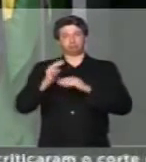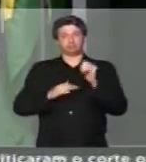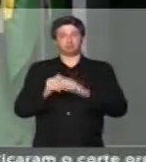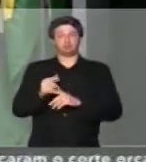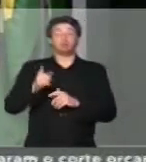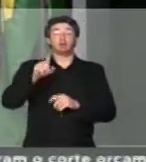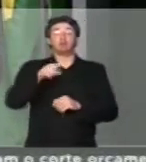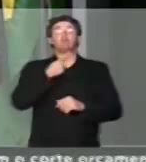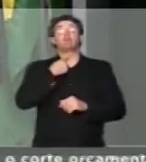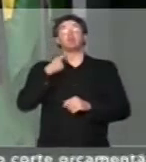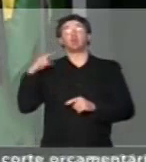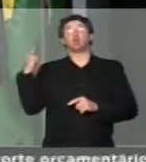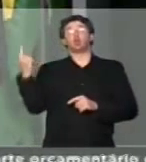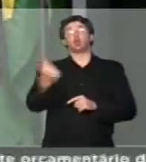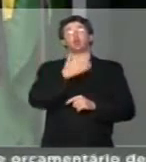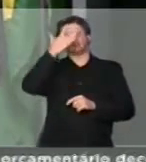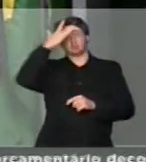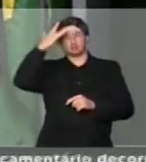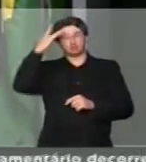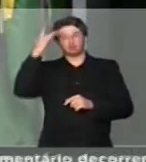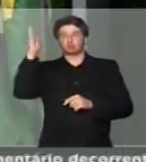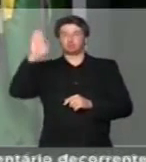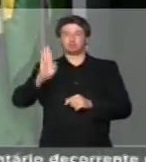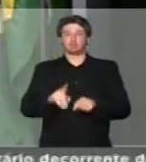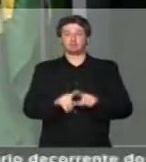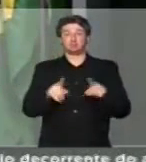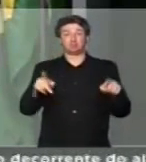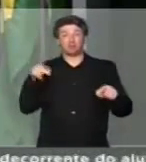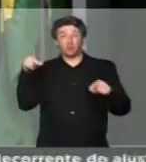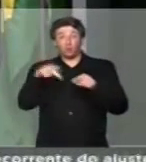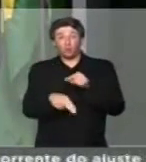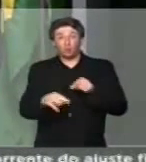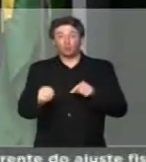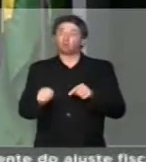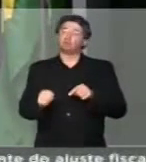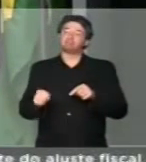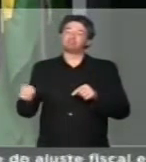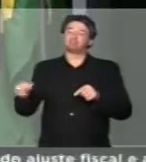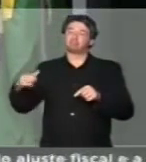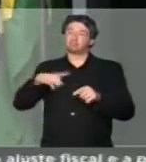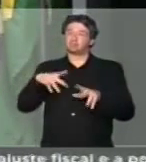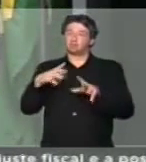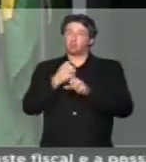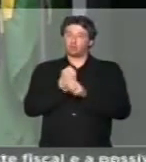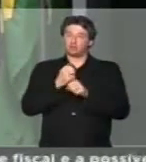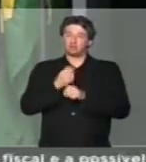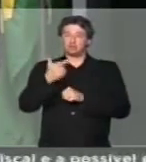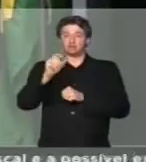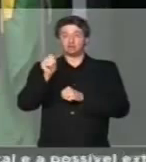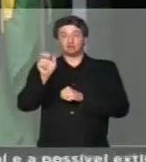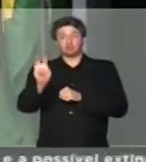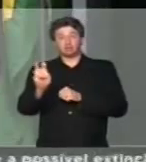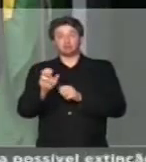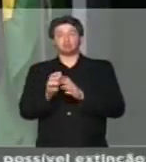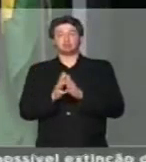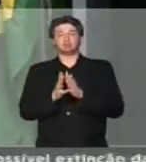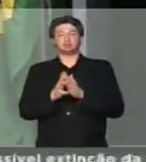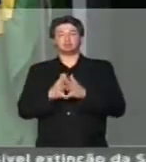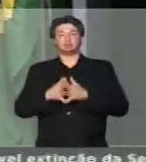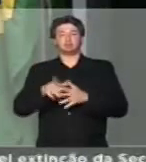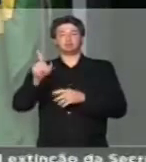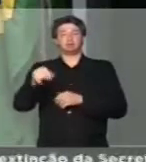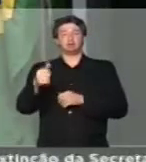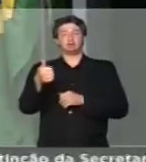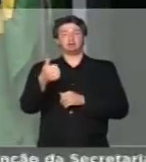é desejo de todos os brasileiros, mas o corte previsto no orçamento de 2015 foi